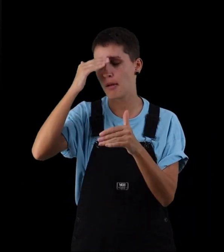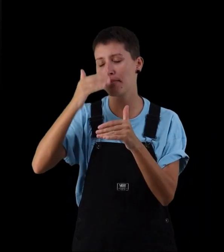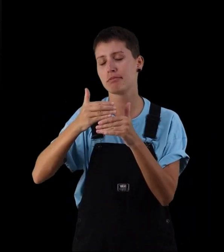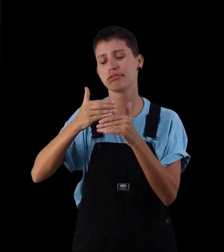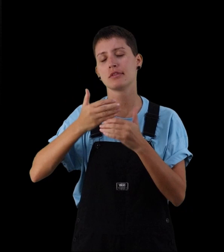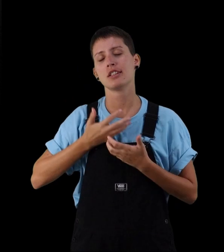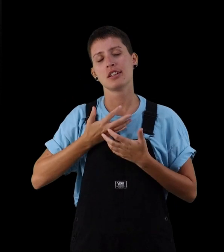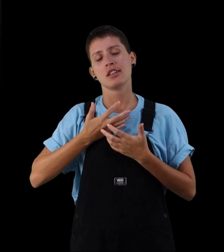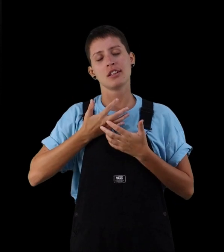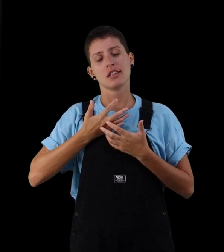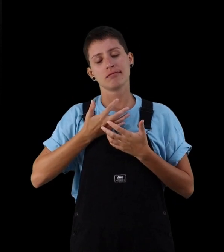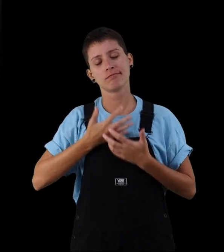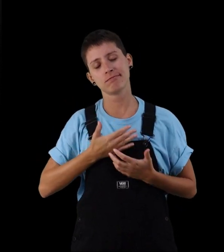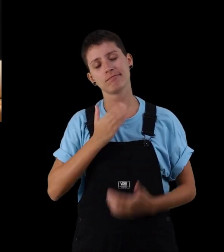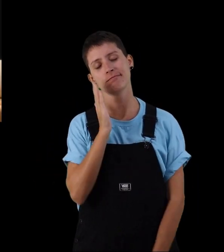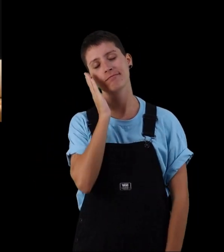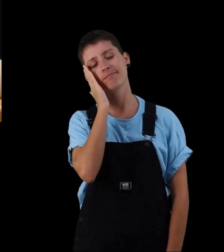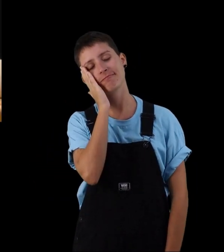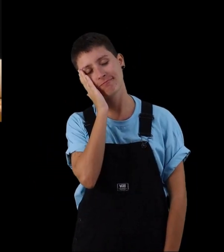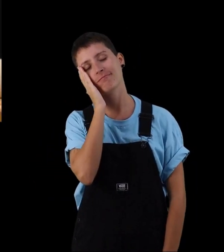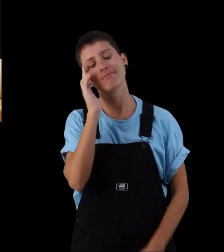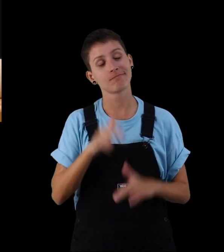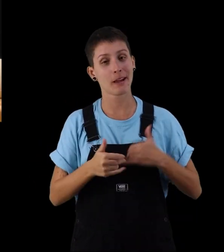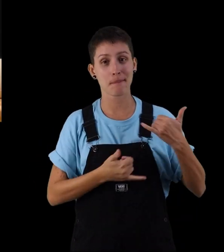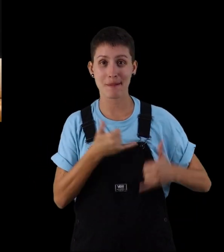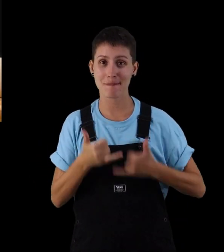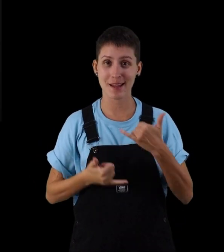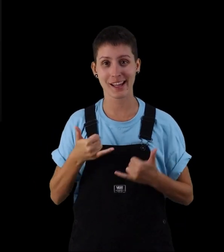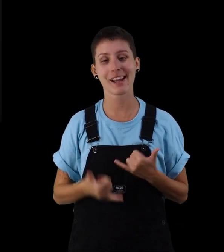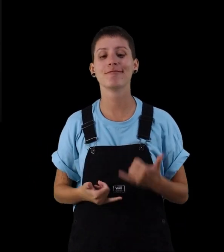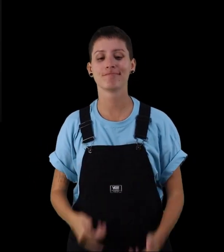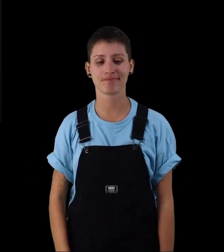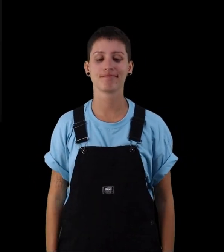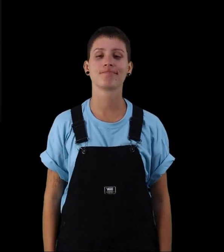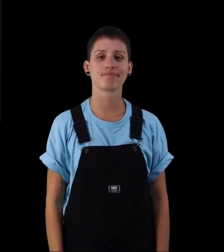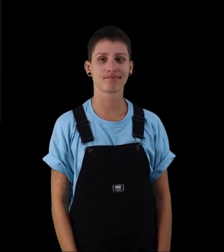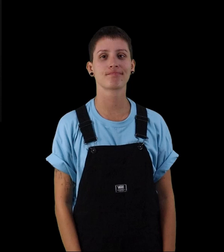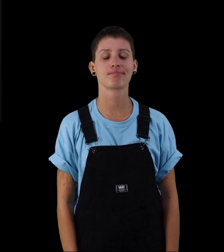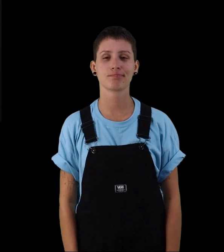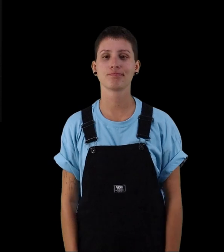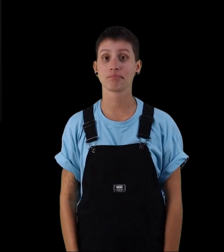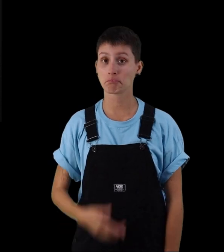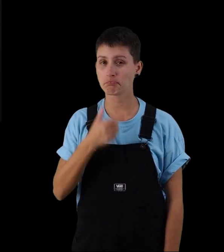cansado de tanto criançar. Boneco de pano deitado. O menino